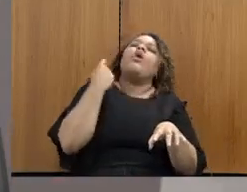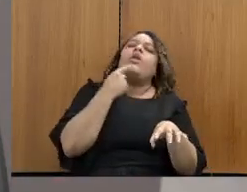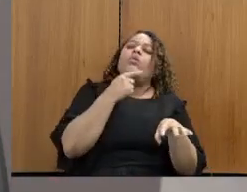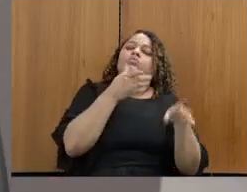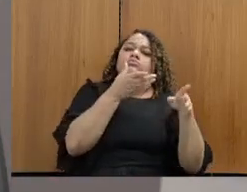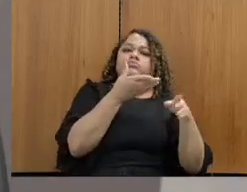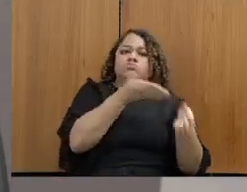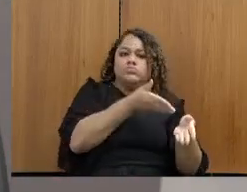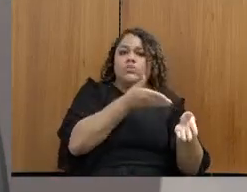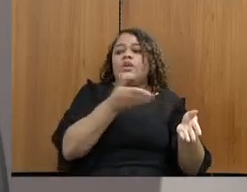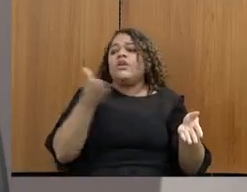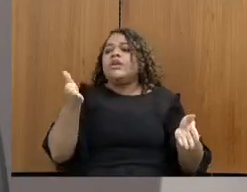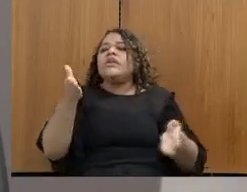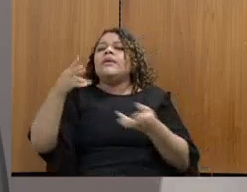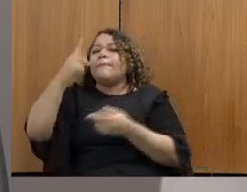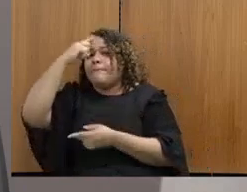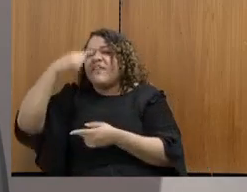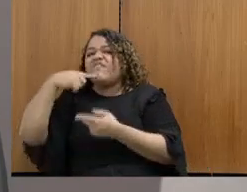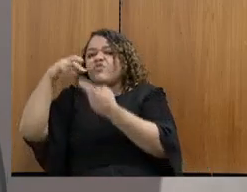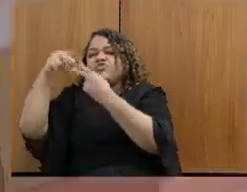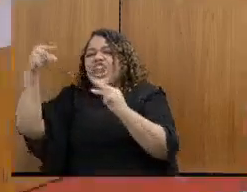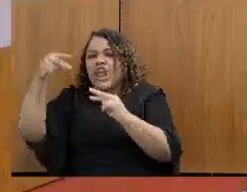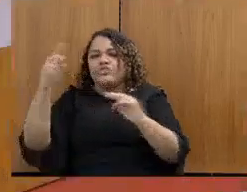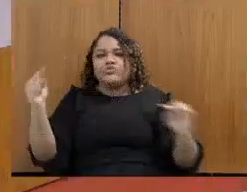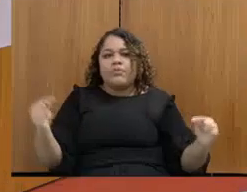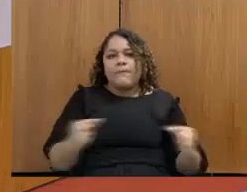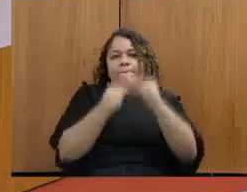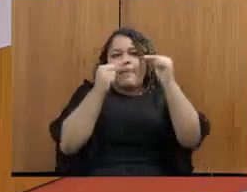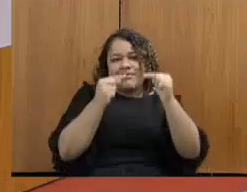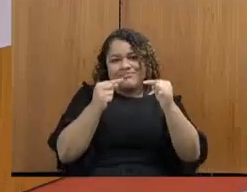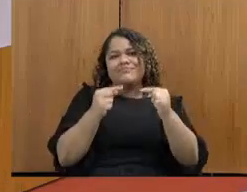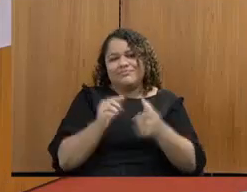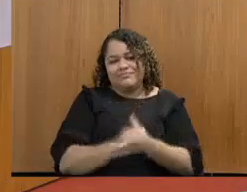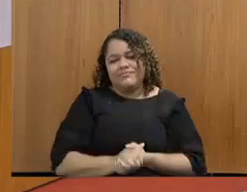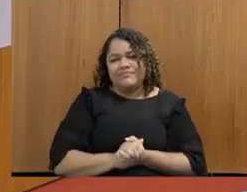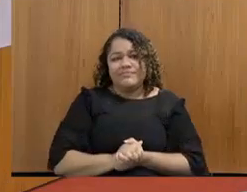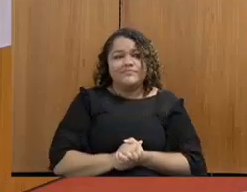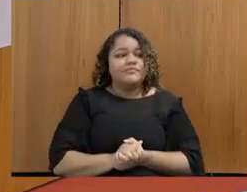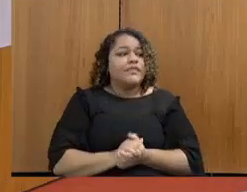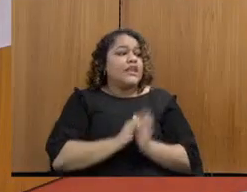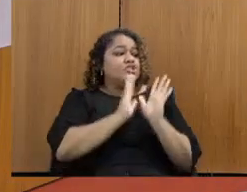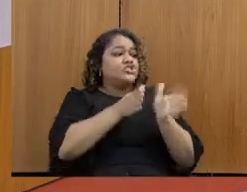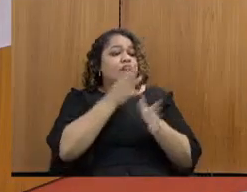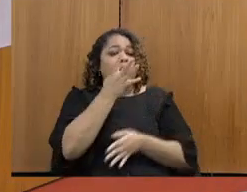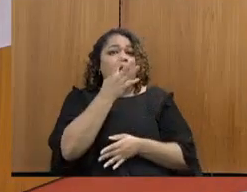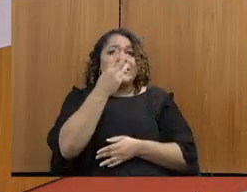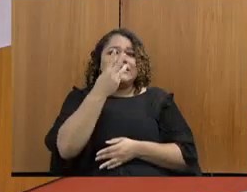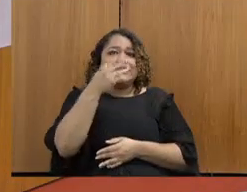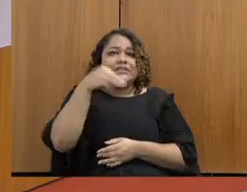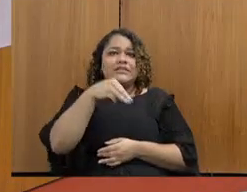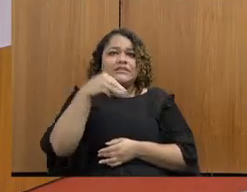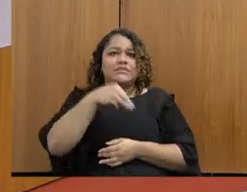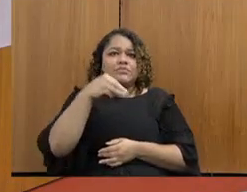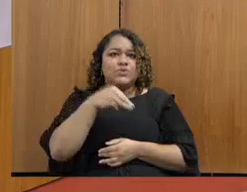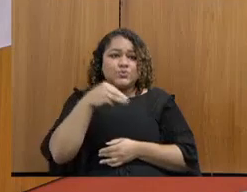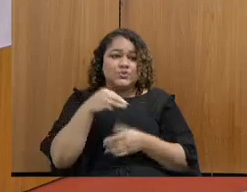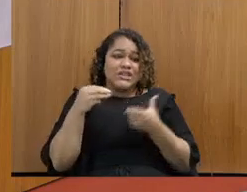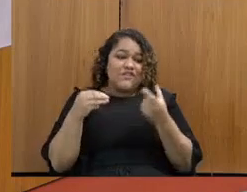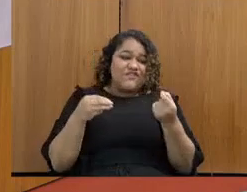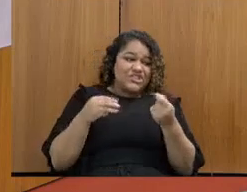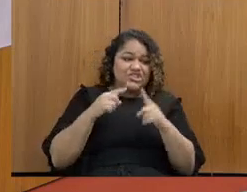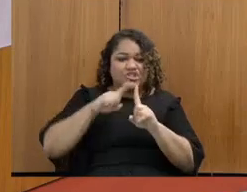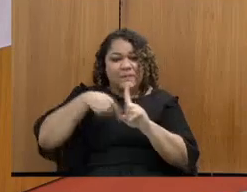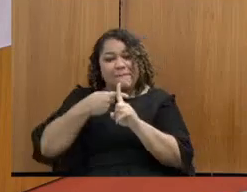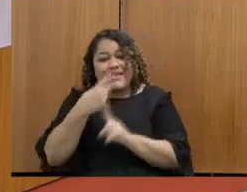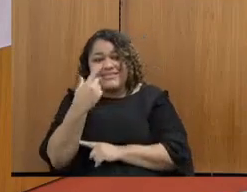genéticos inseridos para concluir nós já temos 43 minutos inicialmente normalmente é 20 com mais